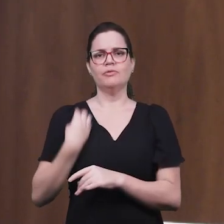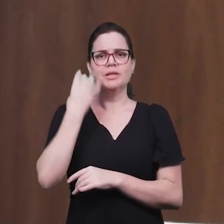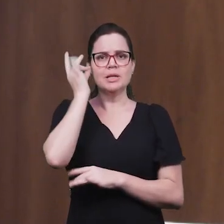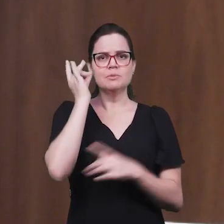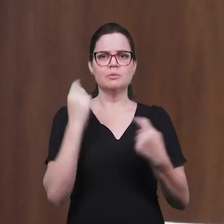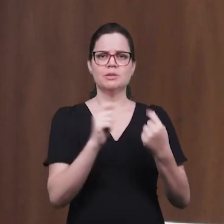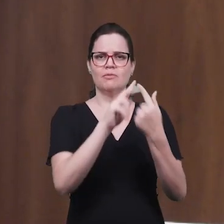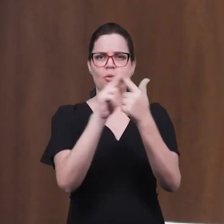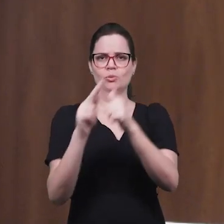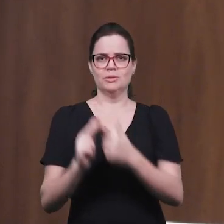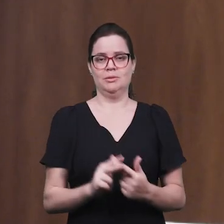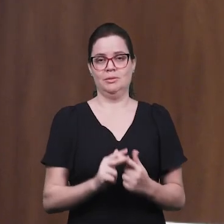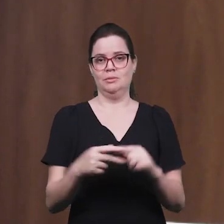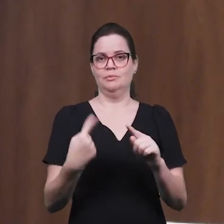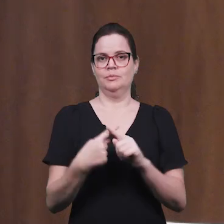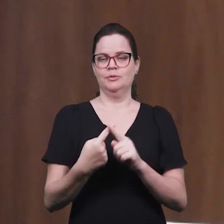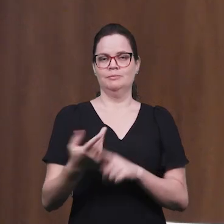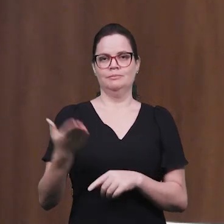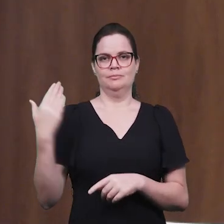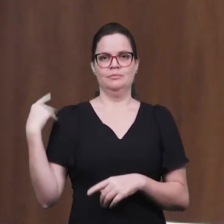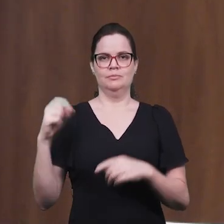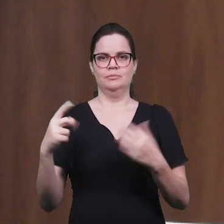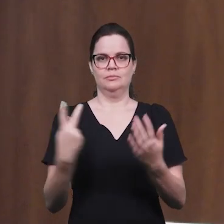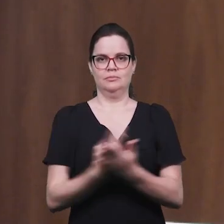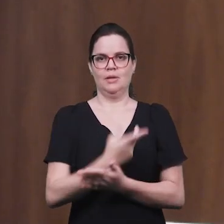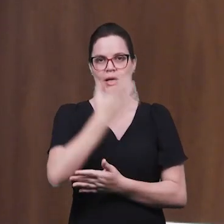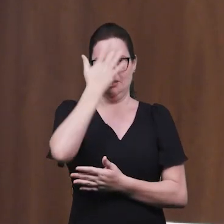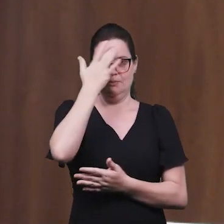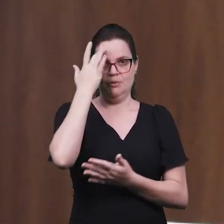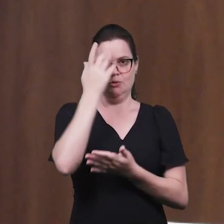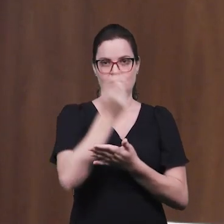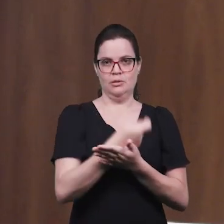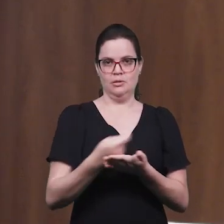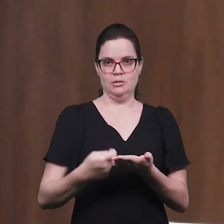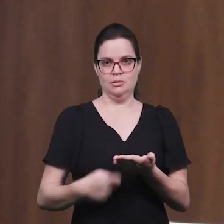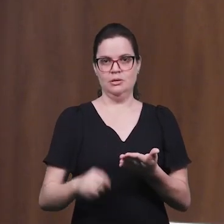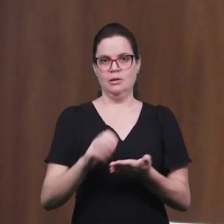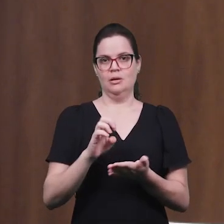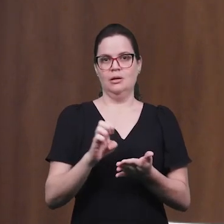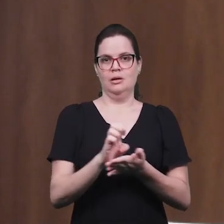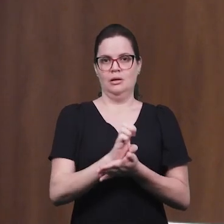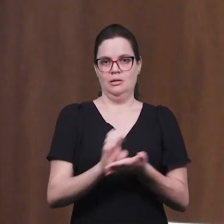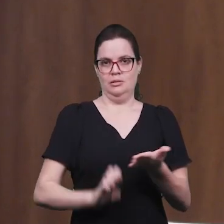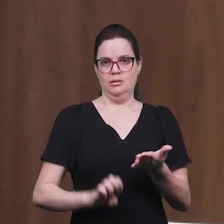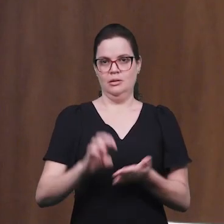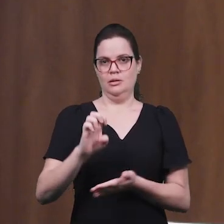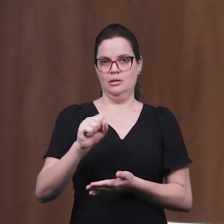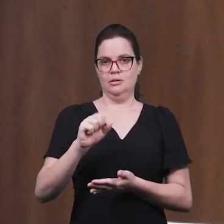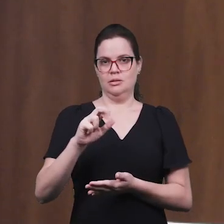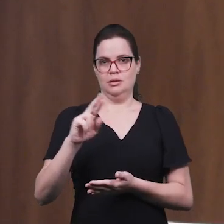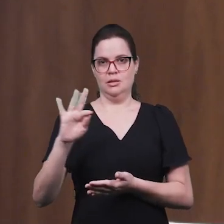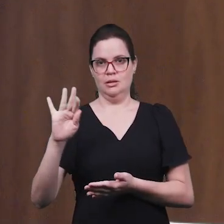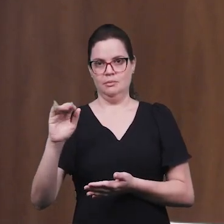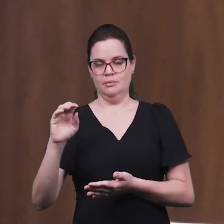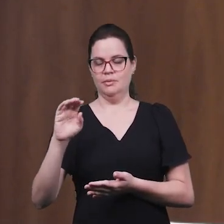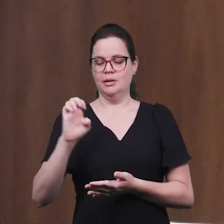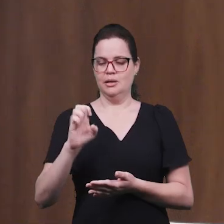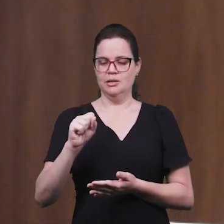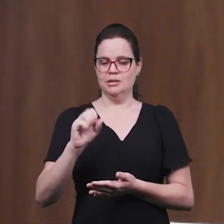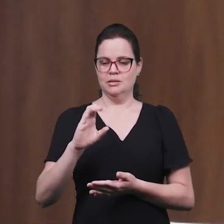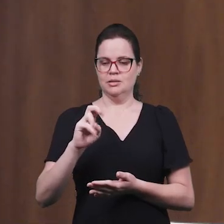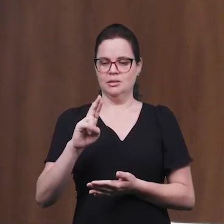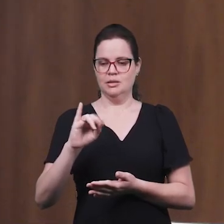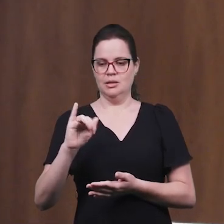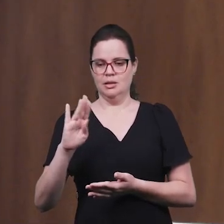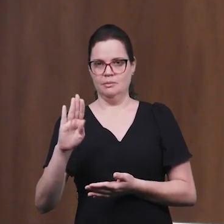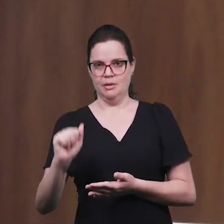espiritual, porque naquela época os escribas e os fariseus, que eram os religiosos da época, eram os